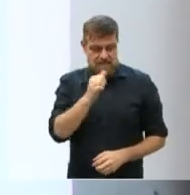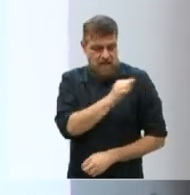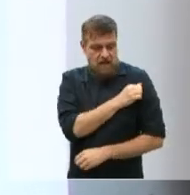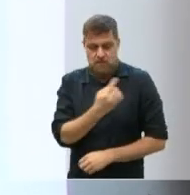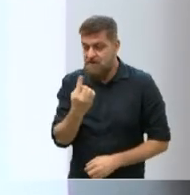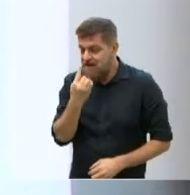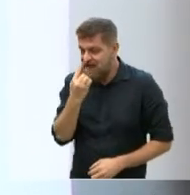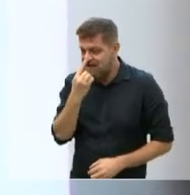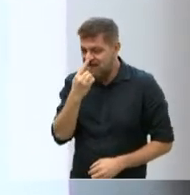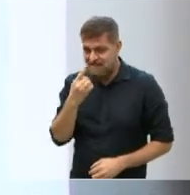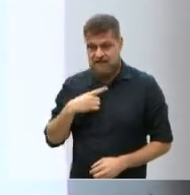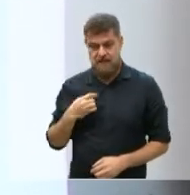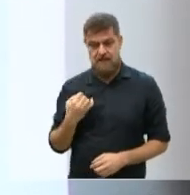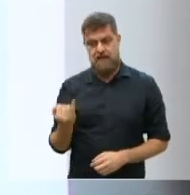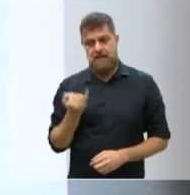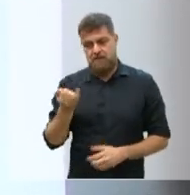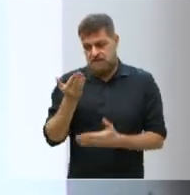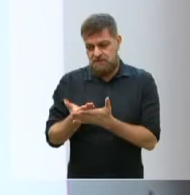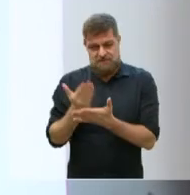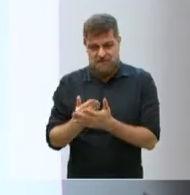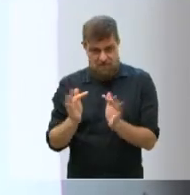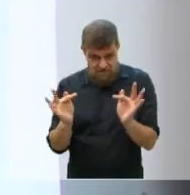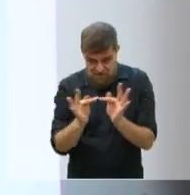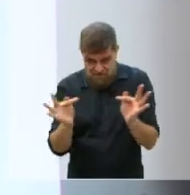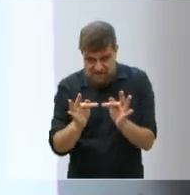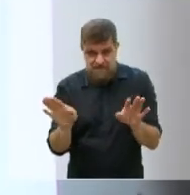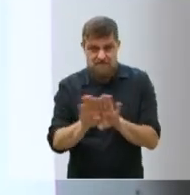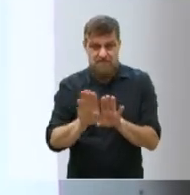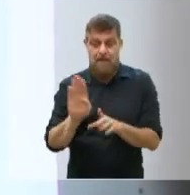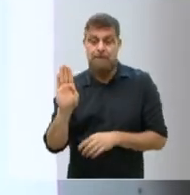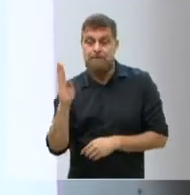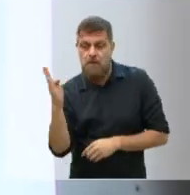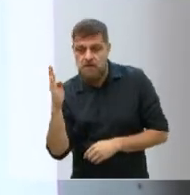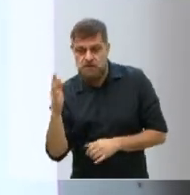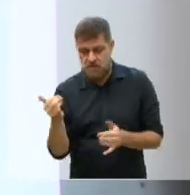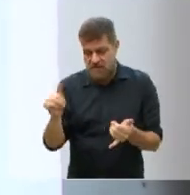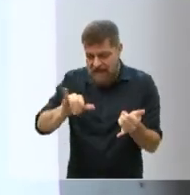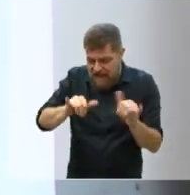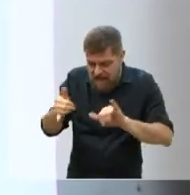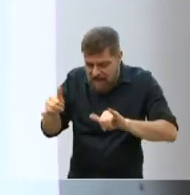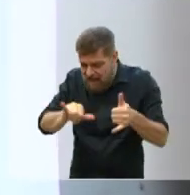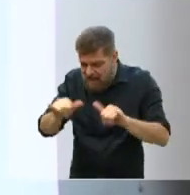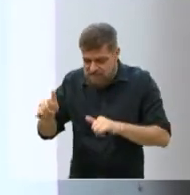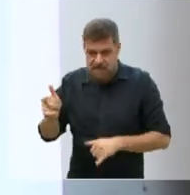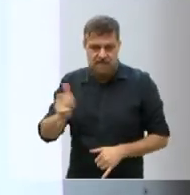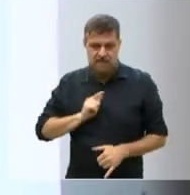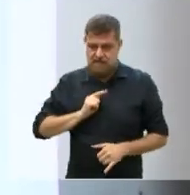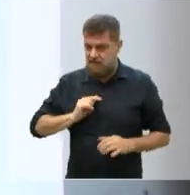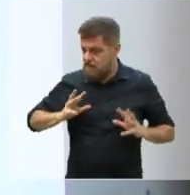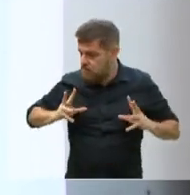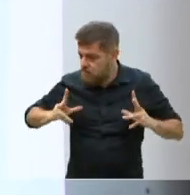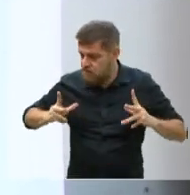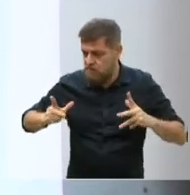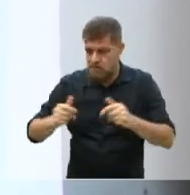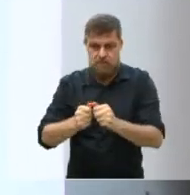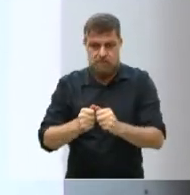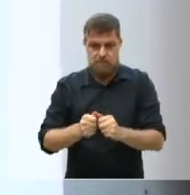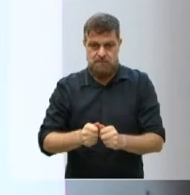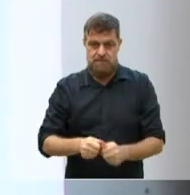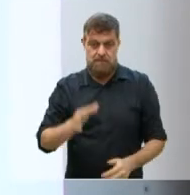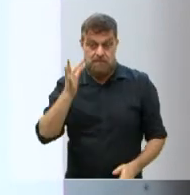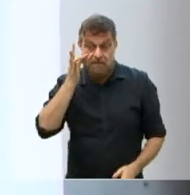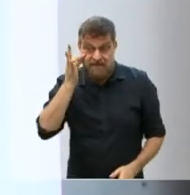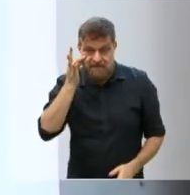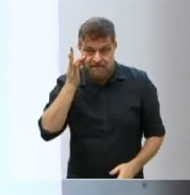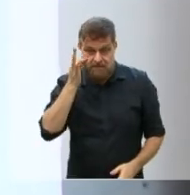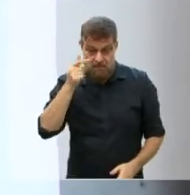Estudar ciência é importante. Não precisa ser só física, não. A biologia, a química, presente em tudo. Isso é muito legal. E ver isso na vida real é muito